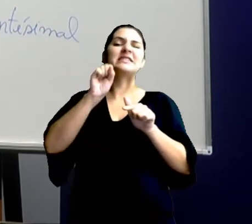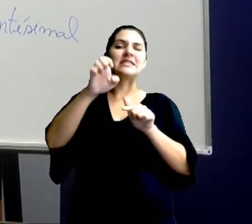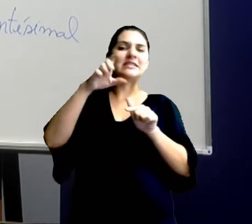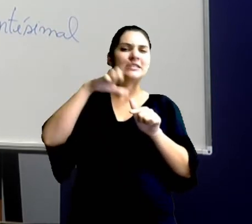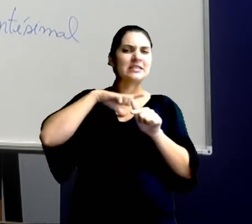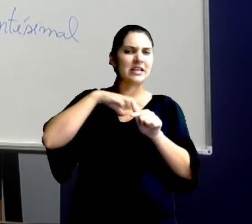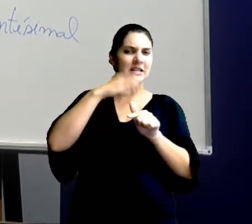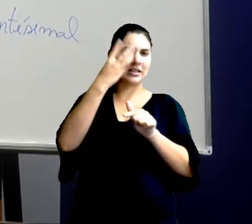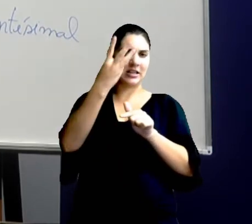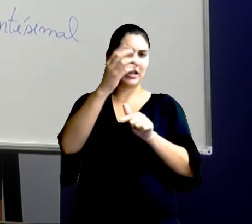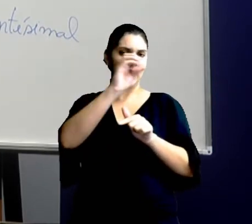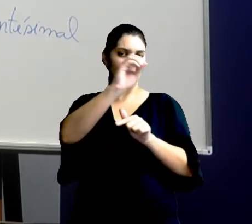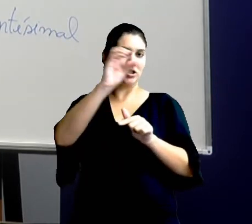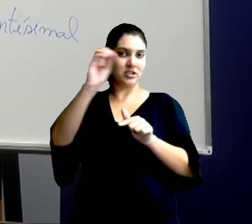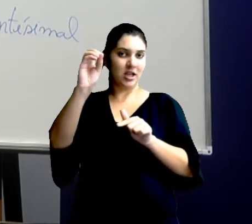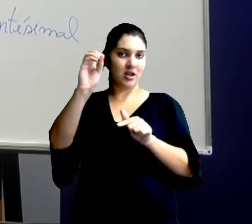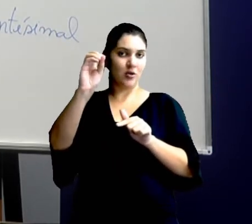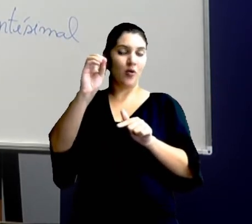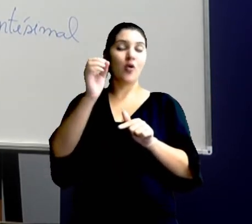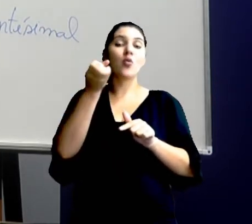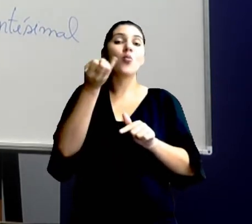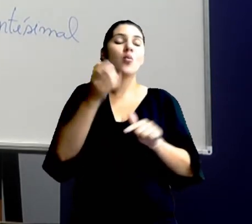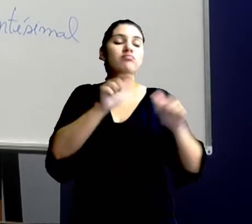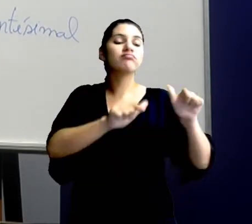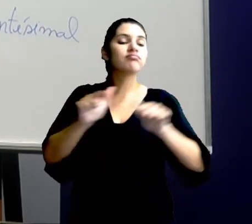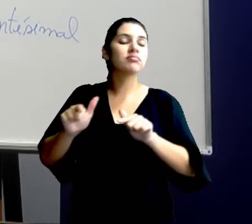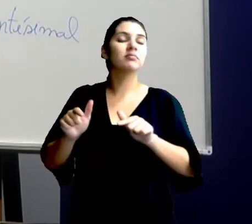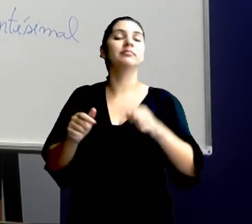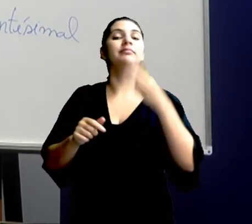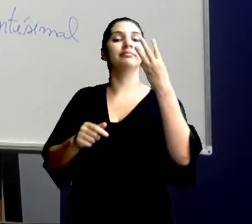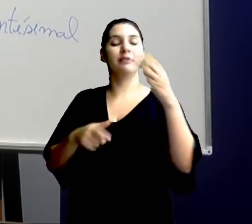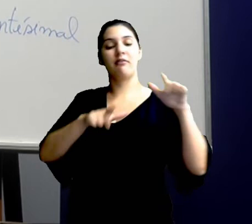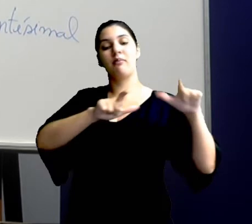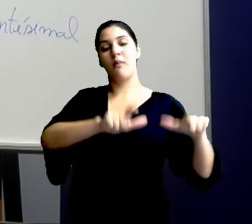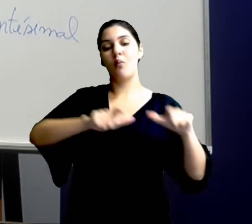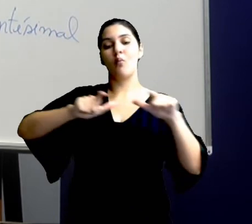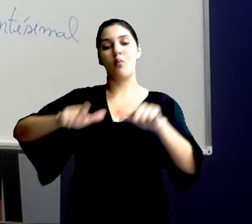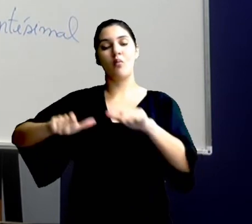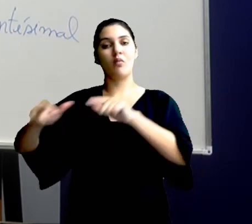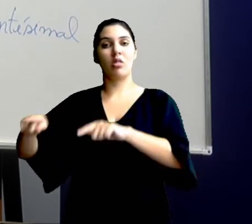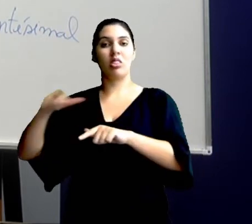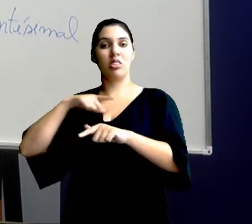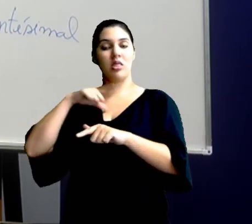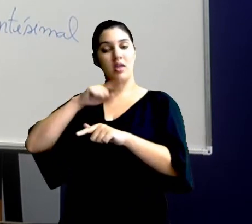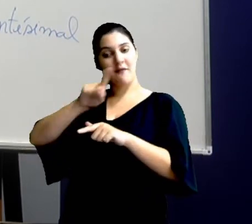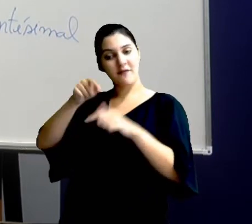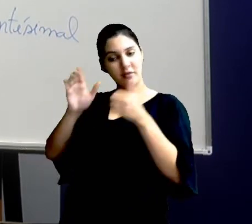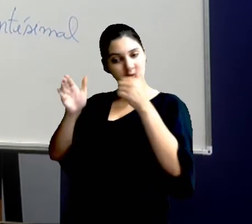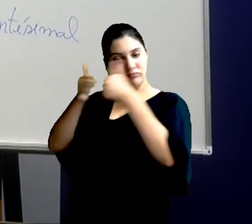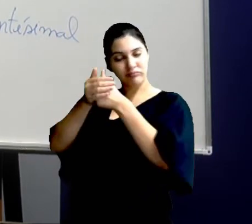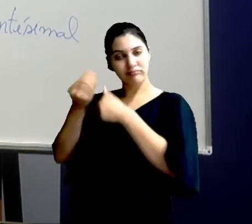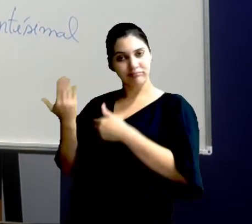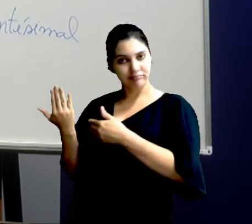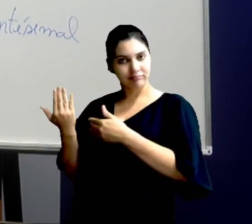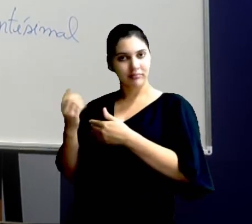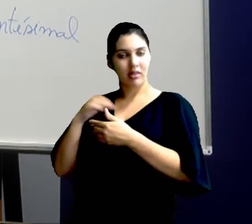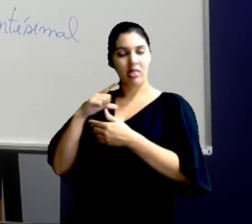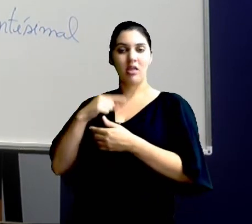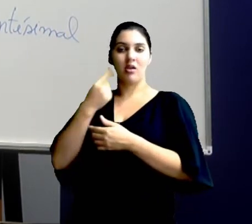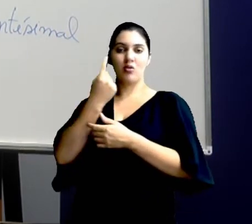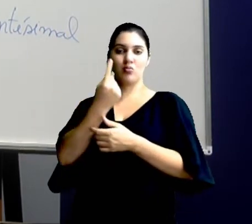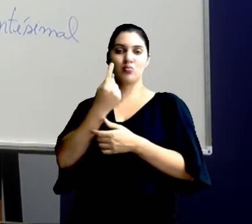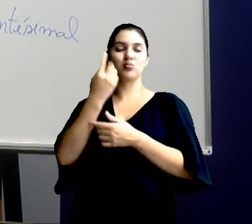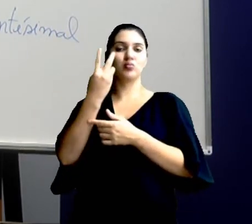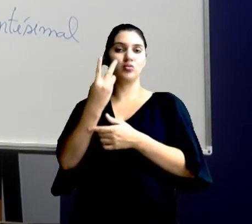2 casas. Se é 3 zeros, eu ando 3 casas. Então, vamos lá. Vírgulazinha aqui, ó, escondidinha.